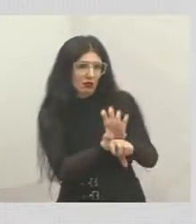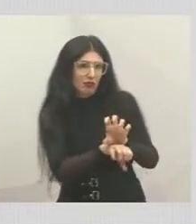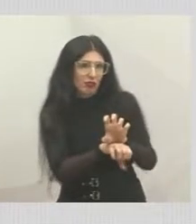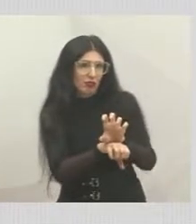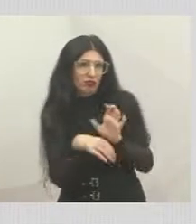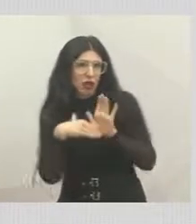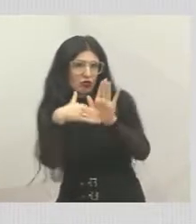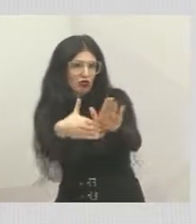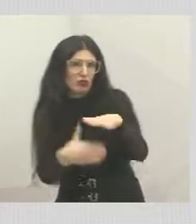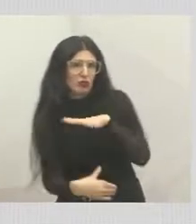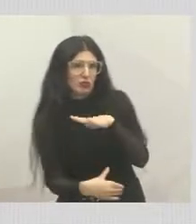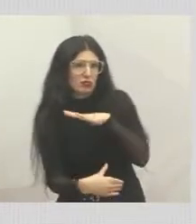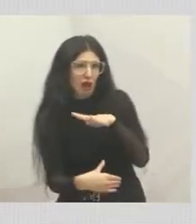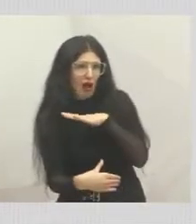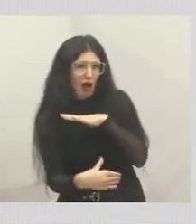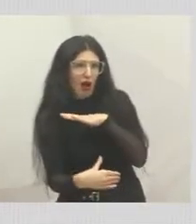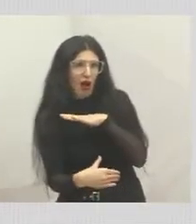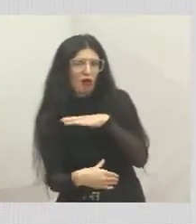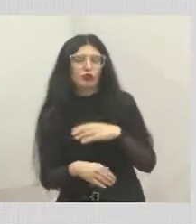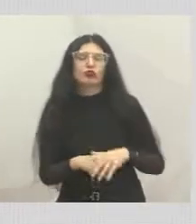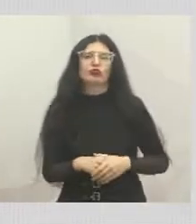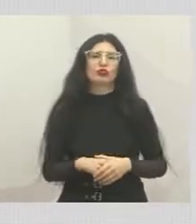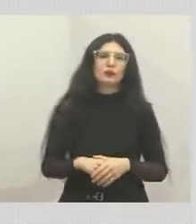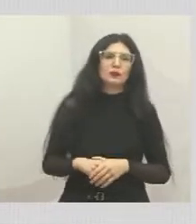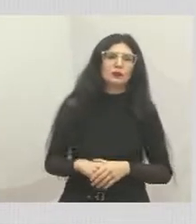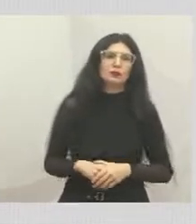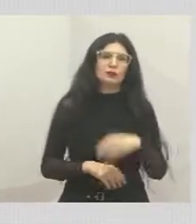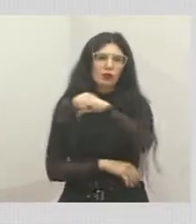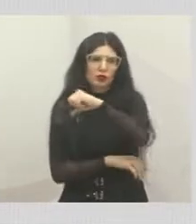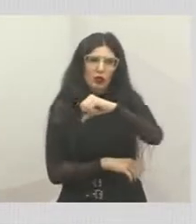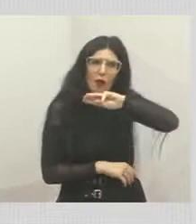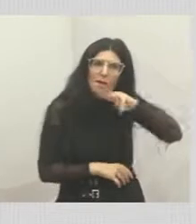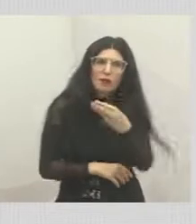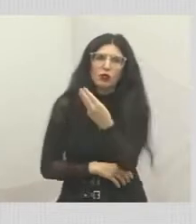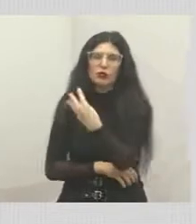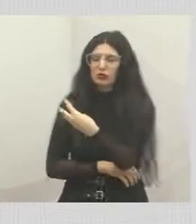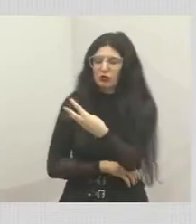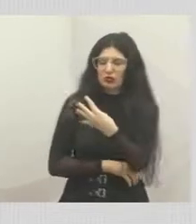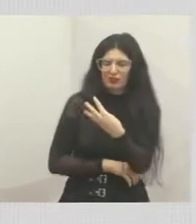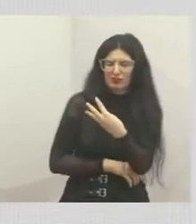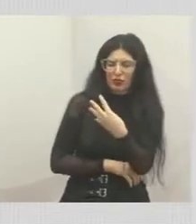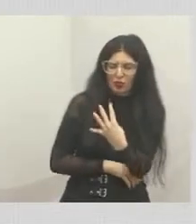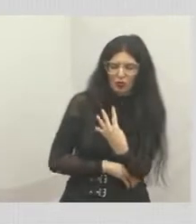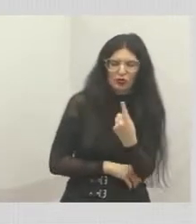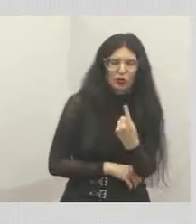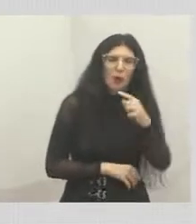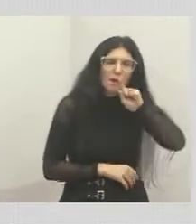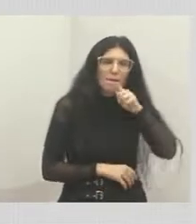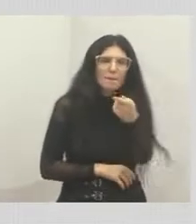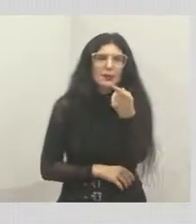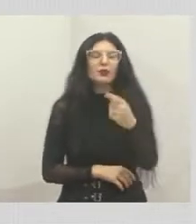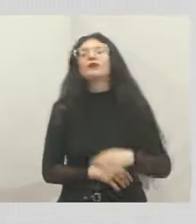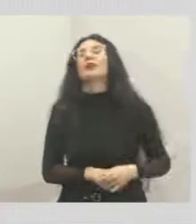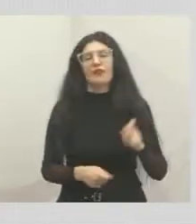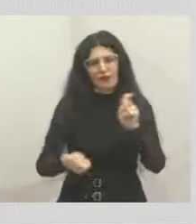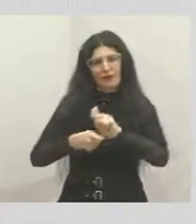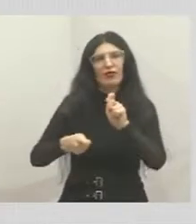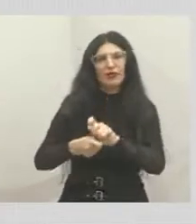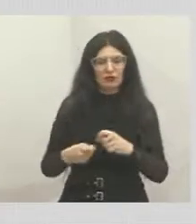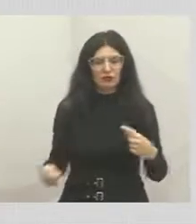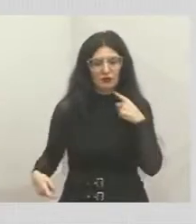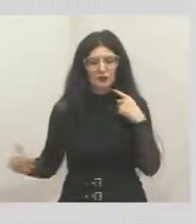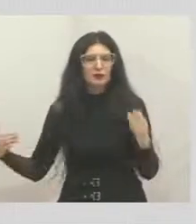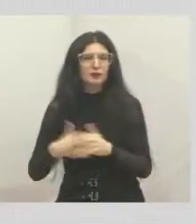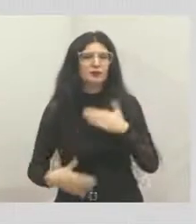município. Tem um orçamento de 99.341.000 e realizar até o segundo quadrimestre de